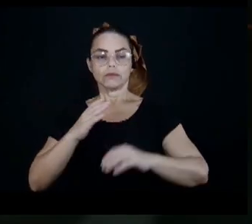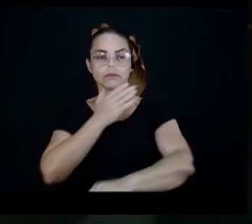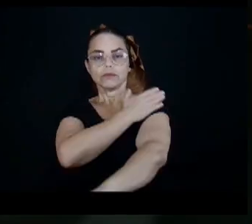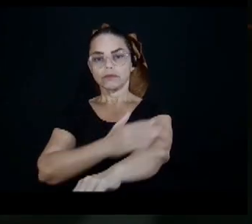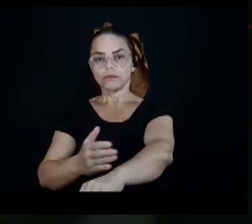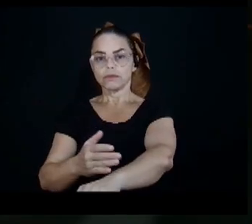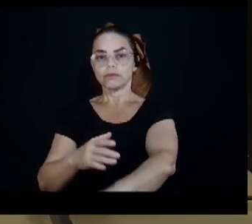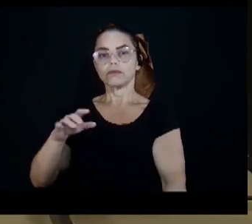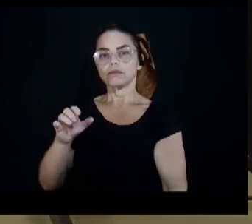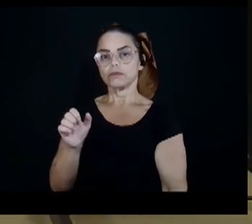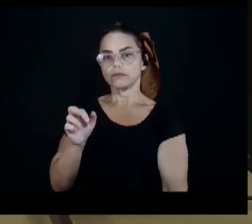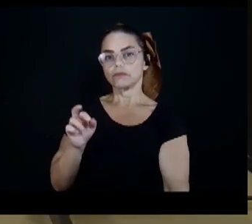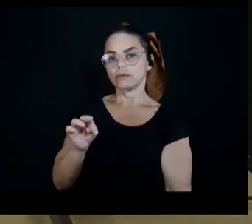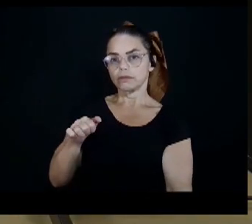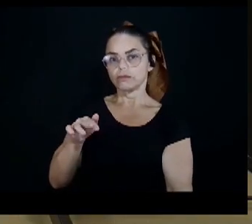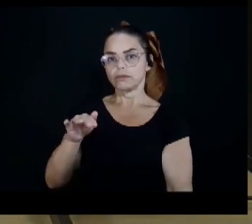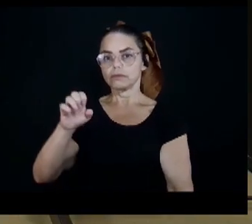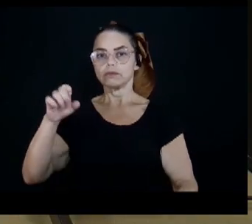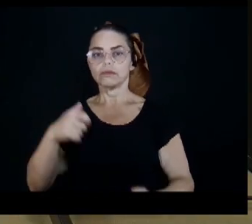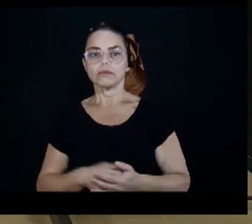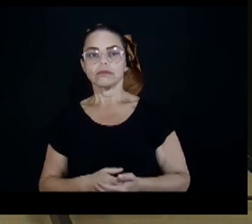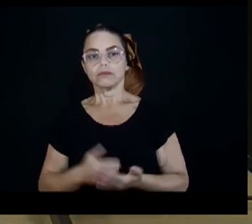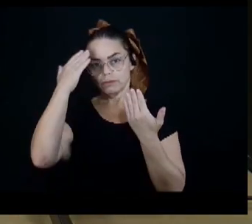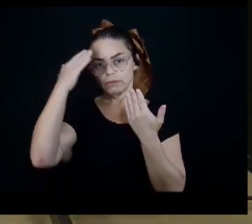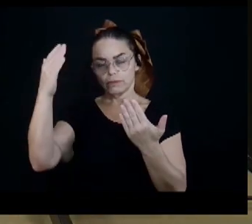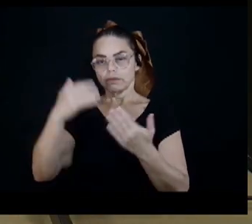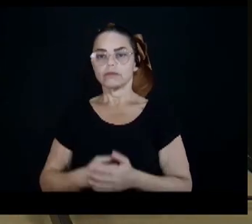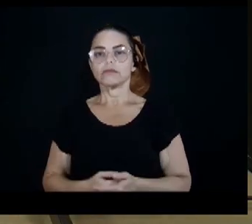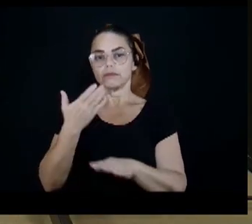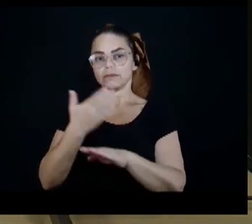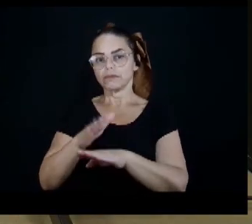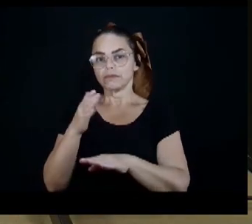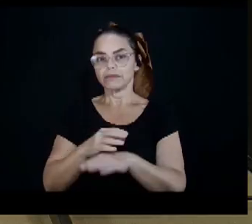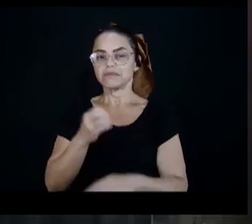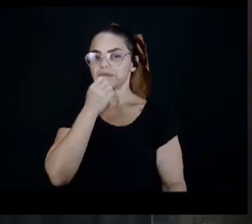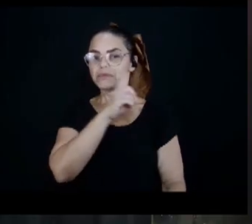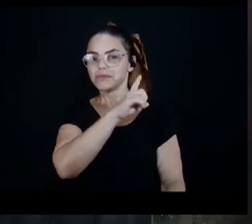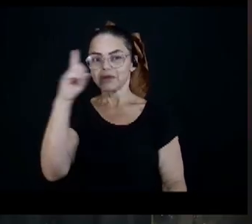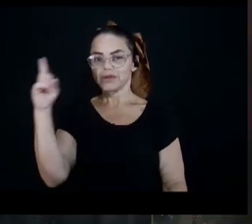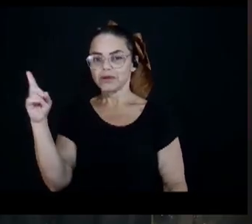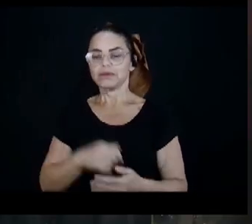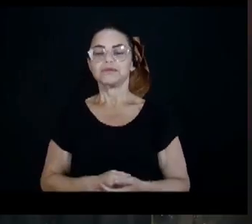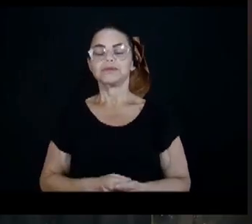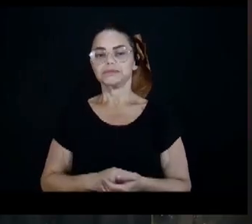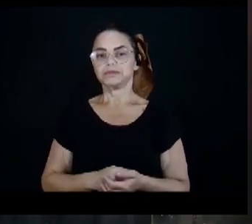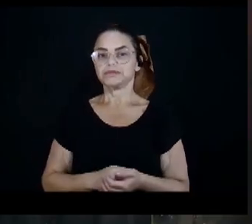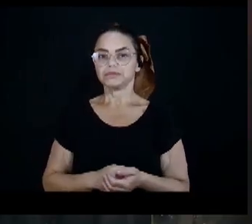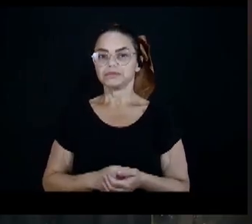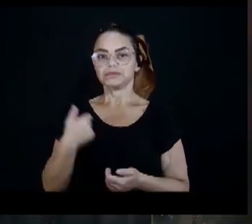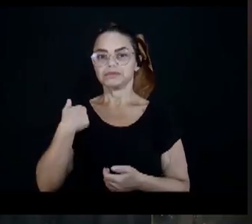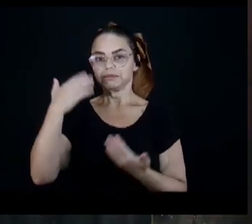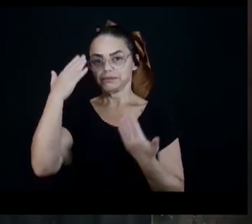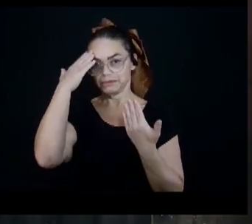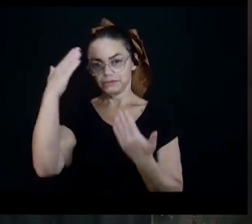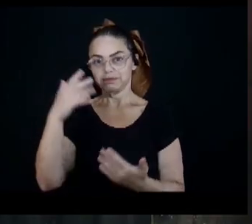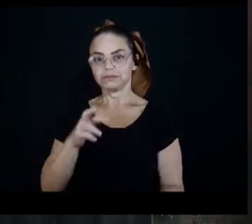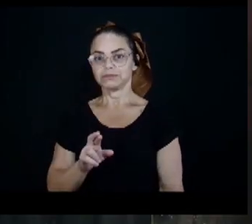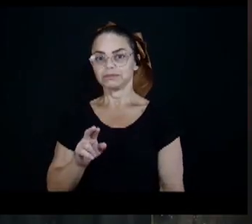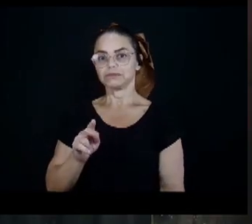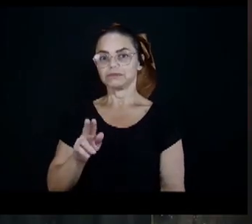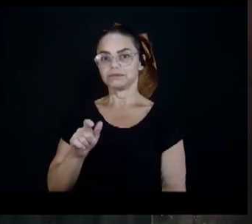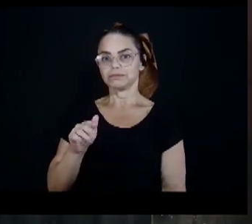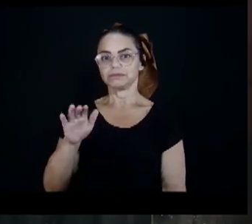bem-vinda. Obrigada pela sua participação e presença. Bom dia, Cris. Bom dia, eu que agradeço, Rúbia, o convite para